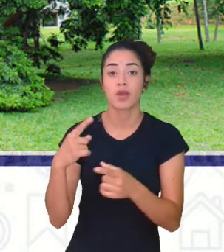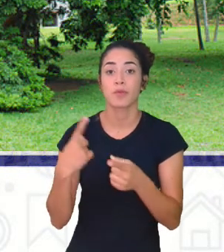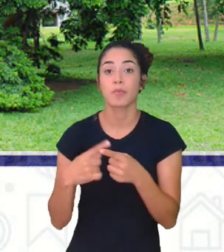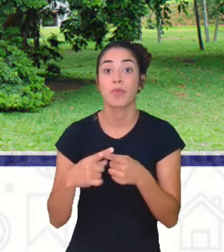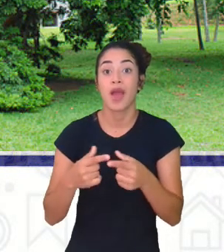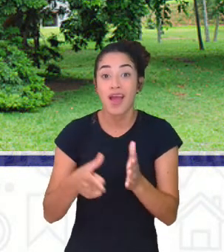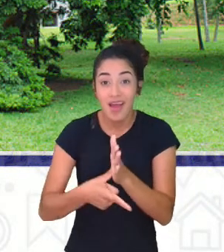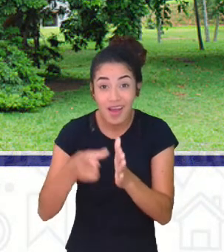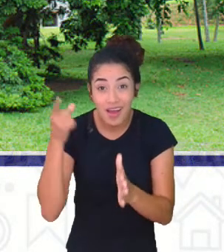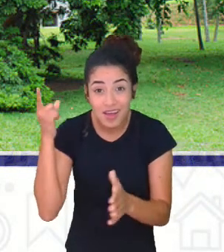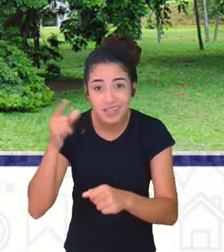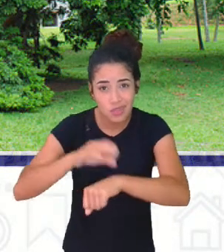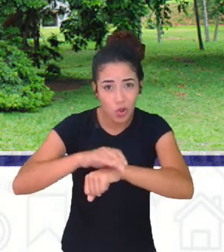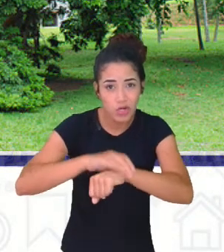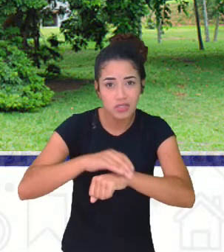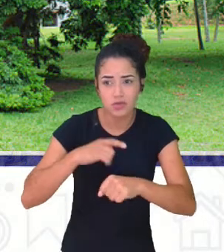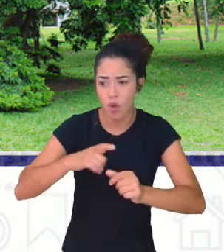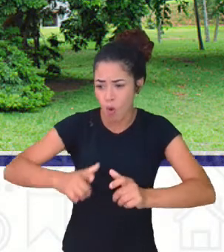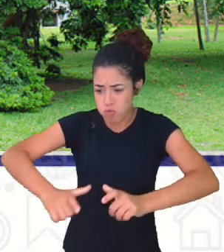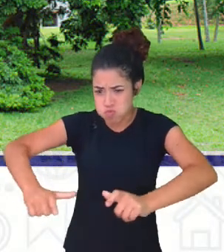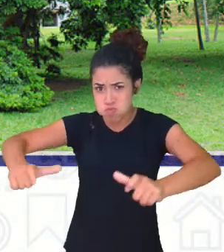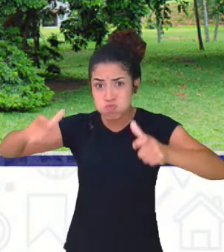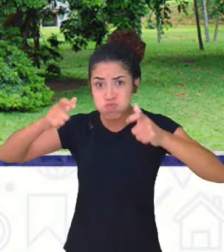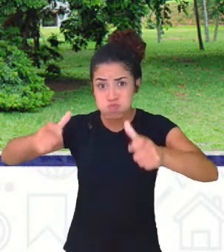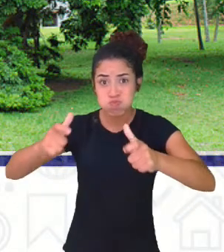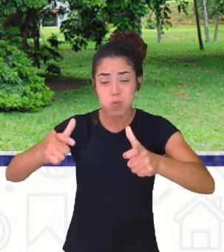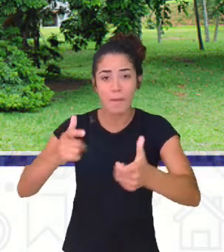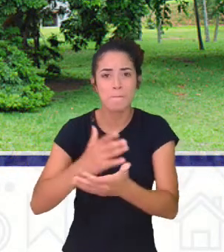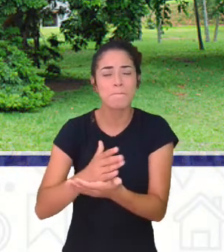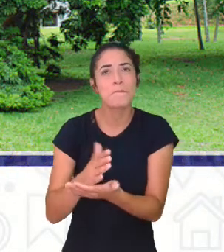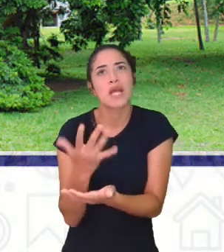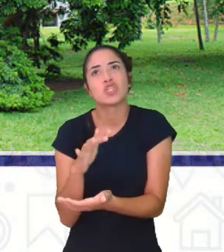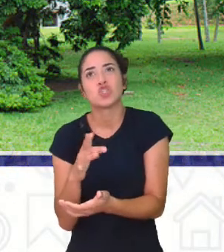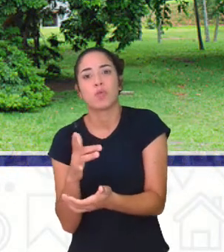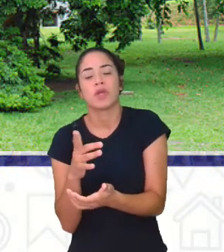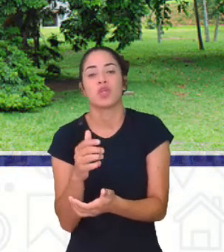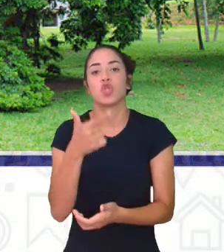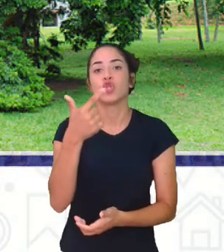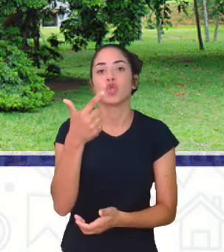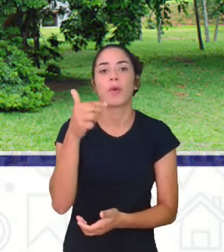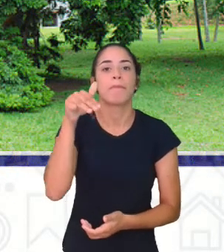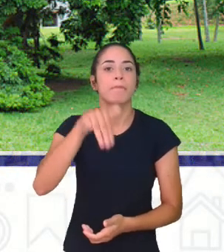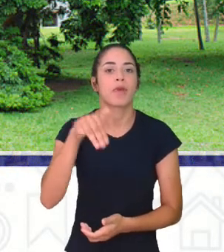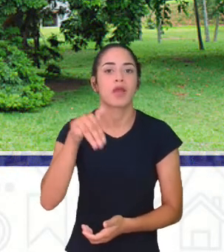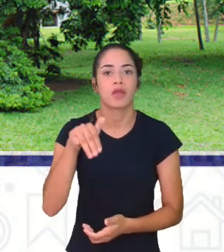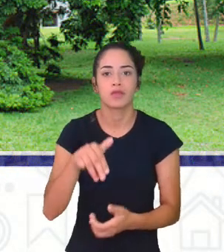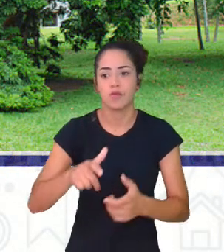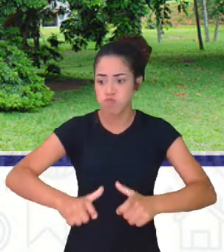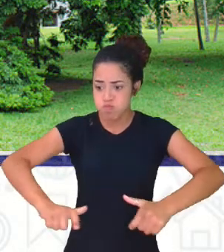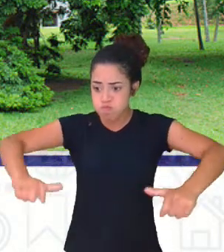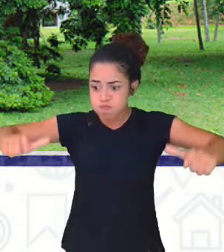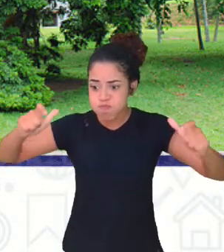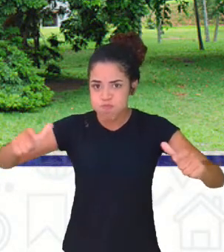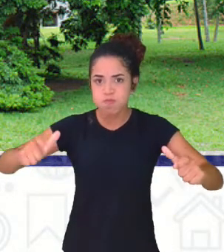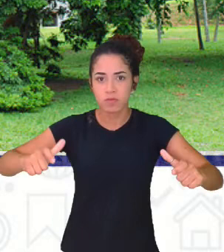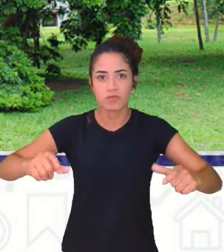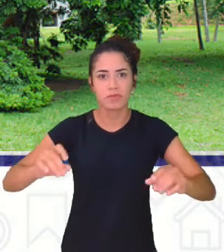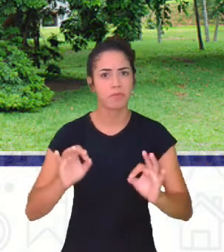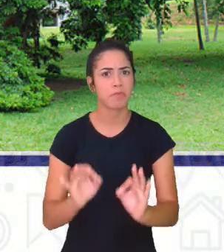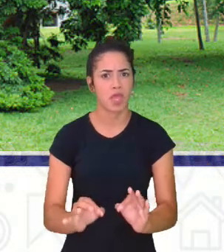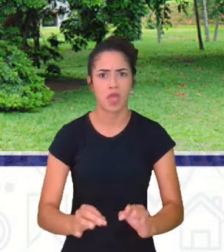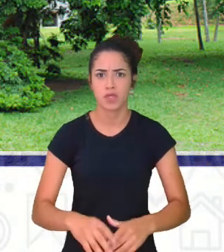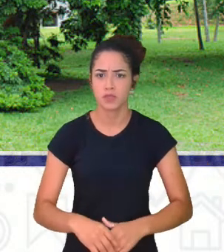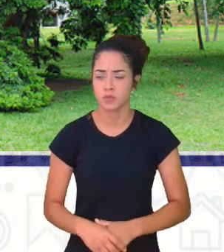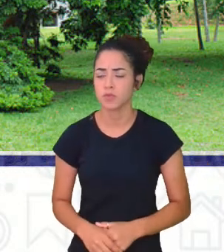elas tinham um tronco bem mais grosso né tronco que chegava às vezes há quase dois metros assim de largura né era uma árvores